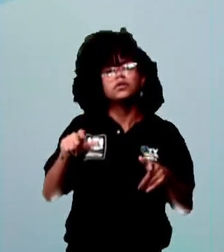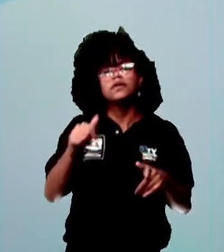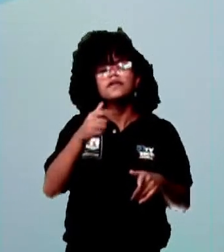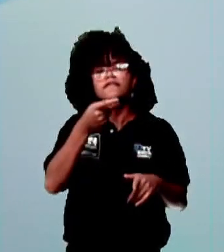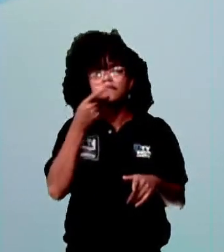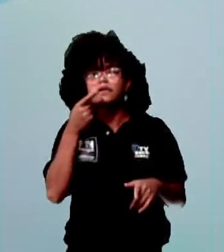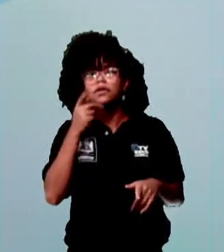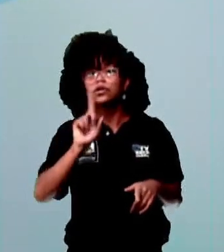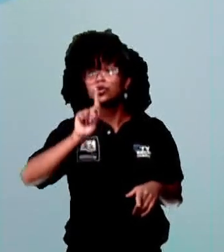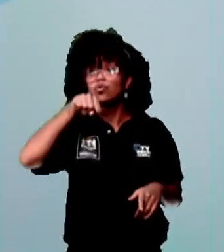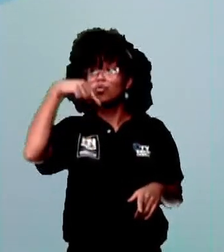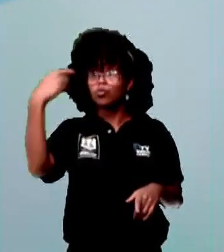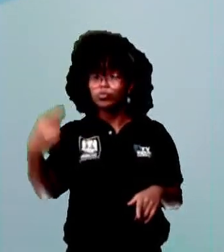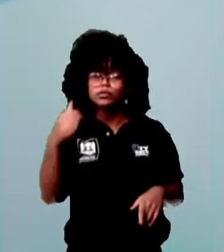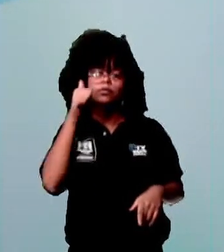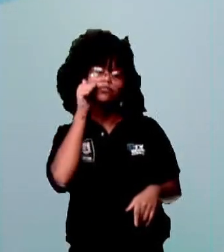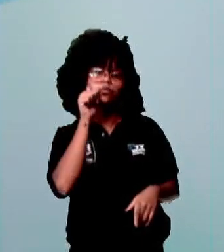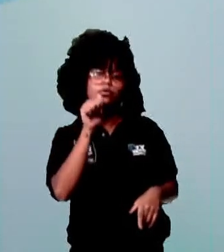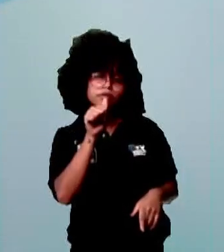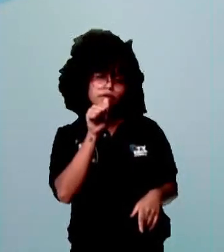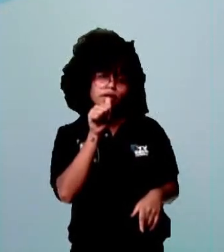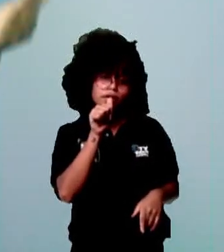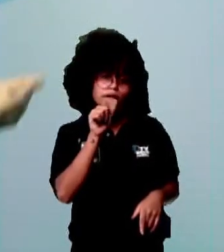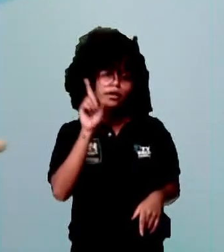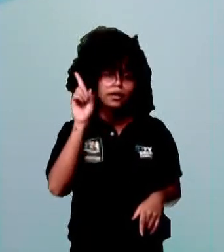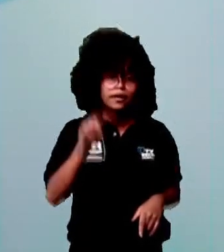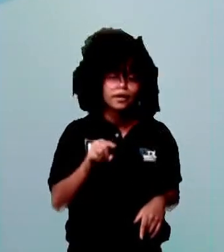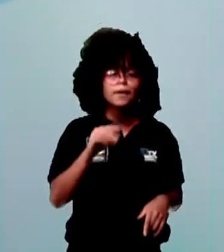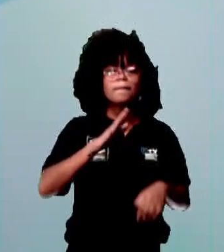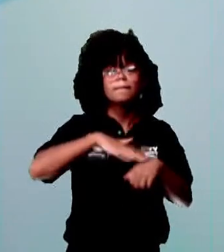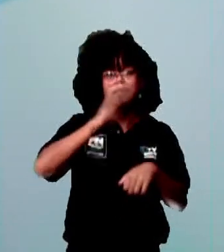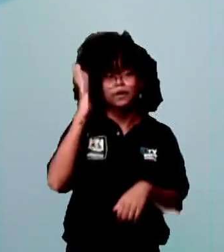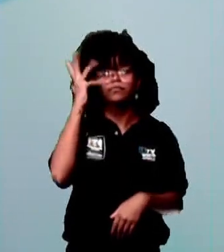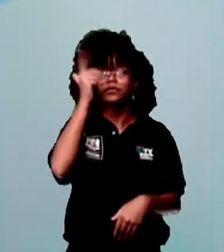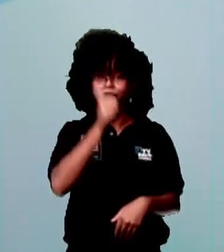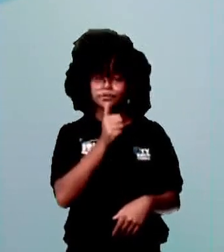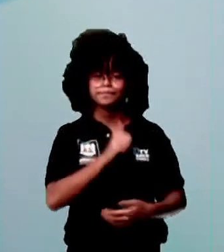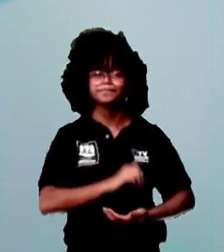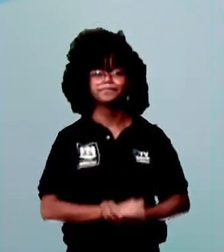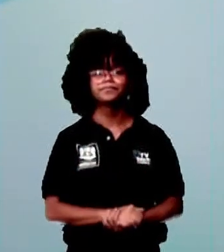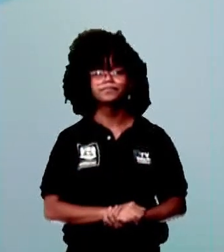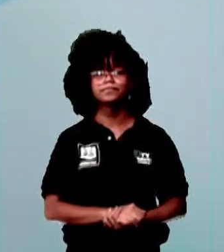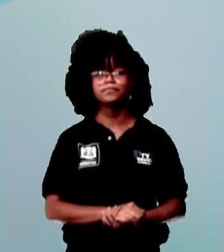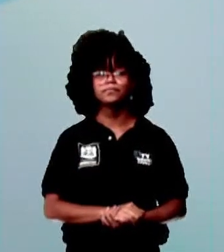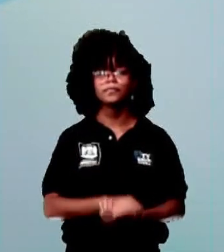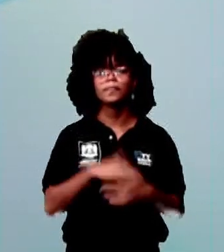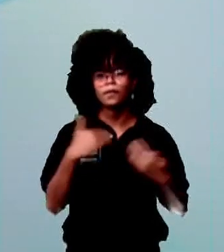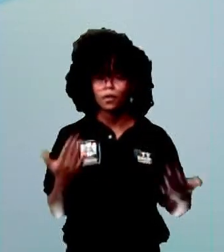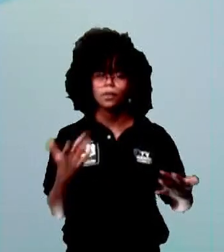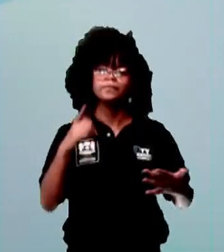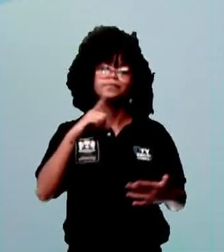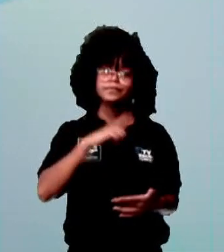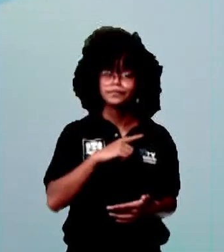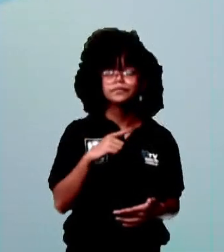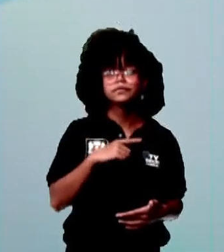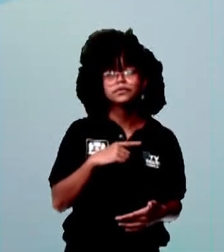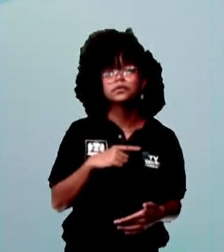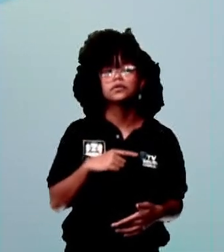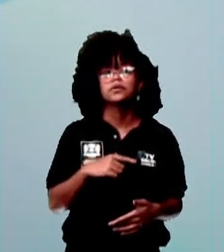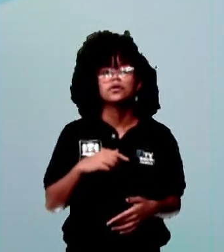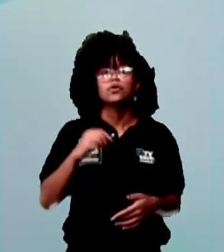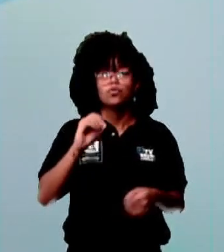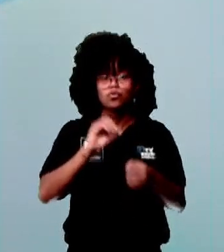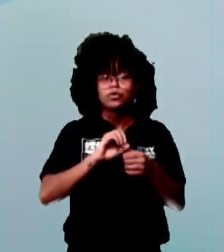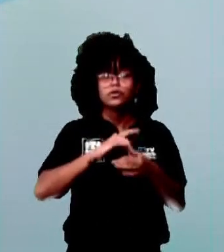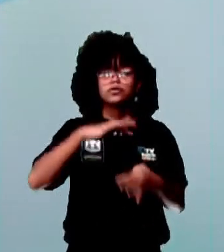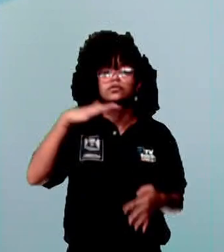de Neve é a mais bela. E gera toda a trama da história. E aí nós temos o autor dessa tirinha,